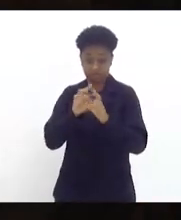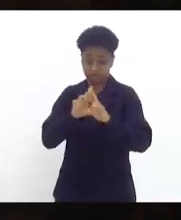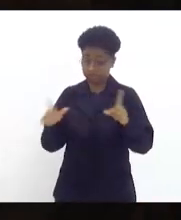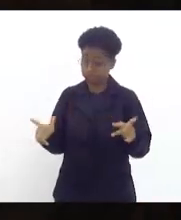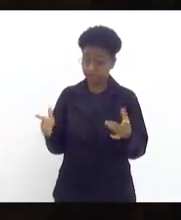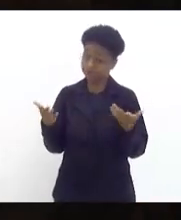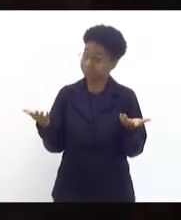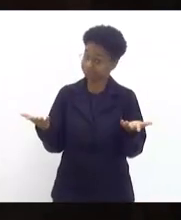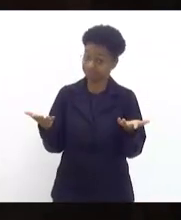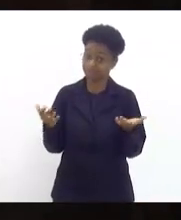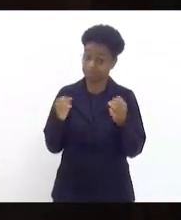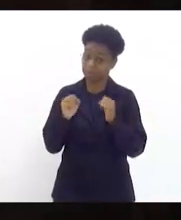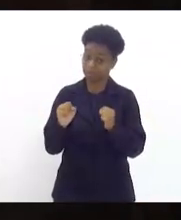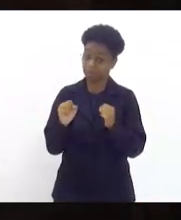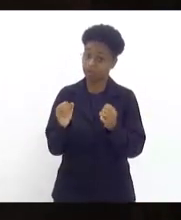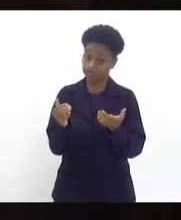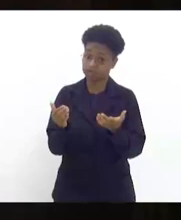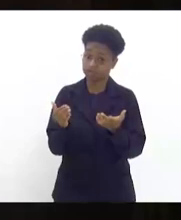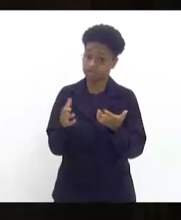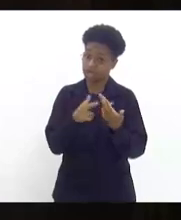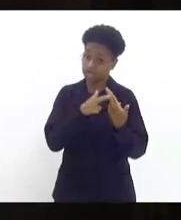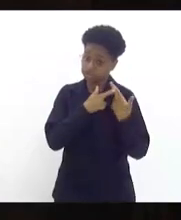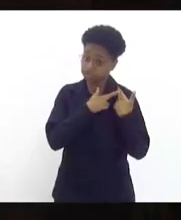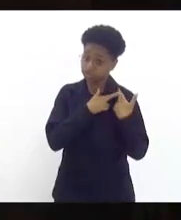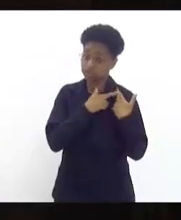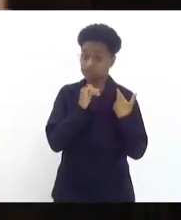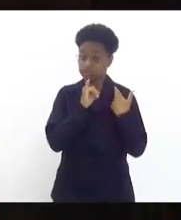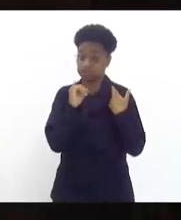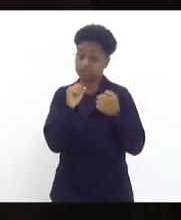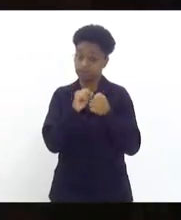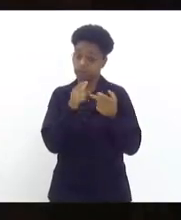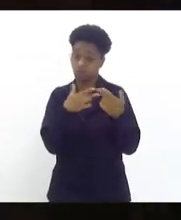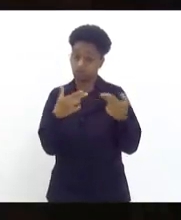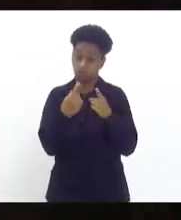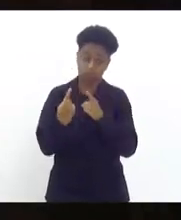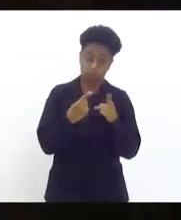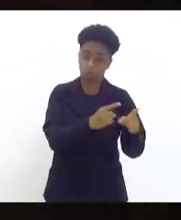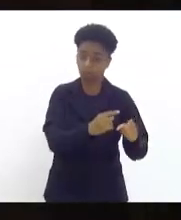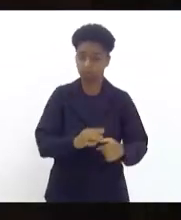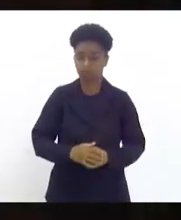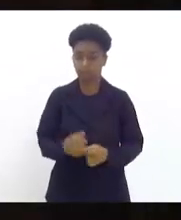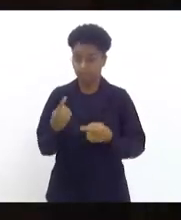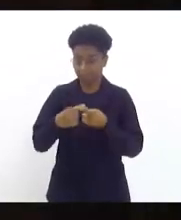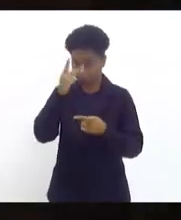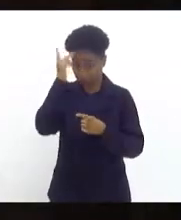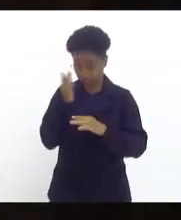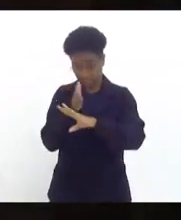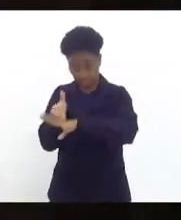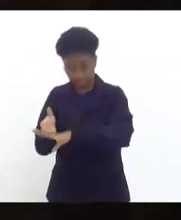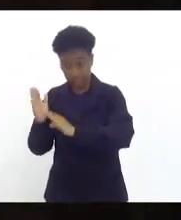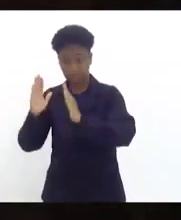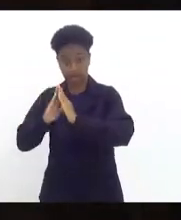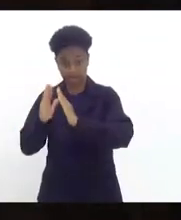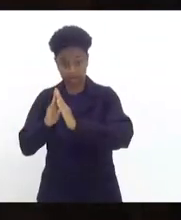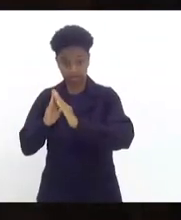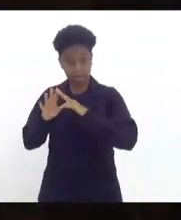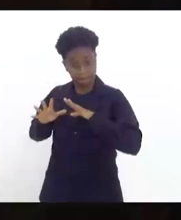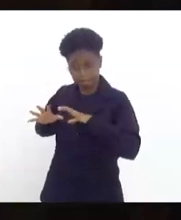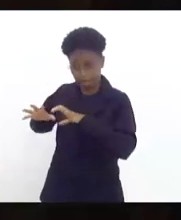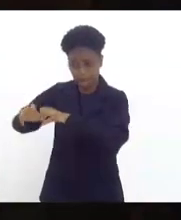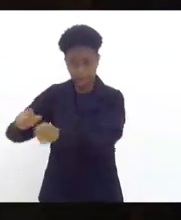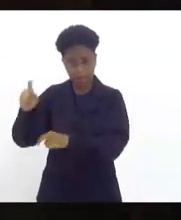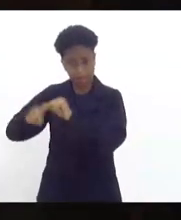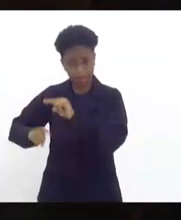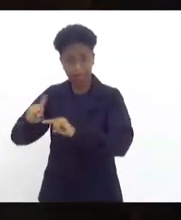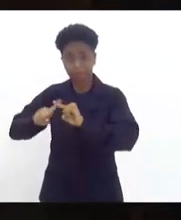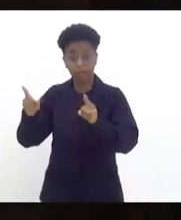disso você ainda é responsabilizado se você fizer alguma coisa o cara entra na tua casa invade a tua casa e você